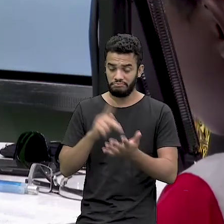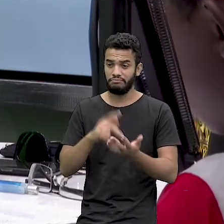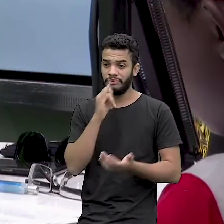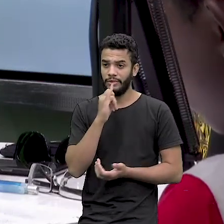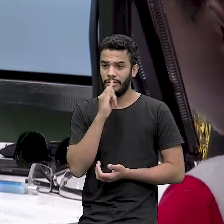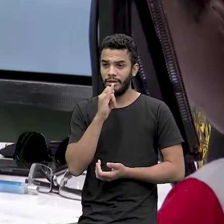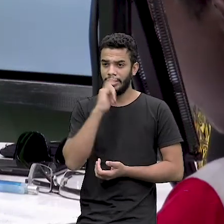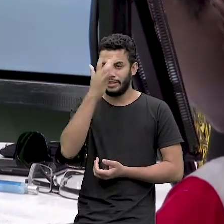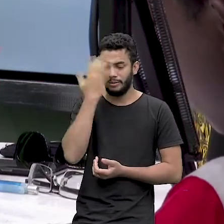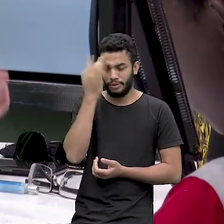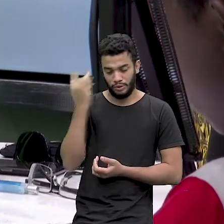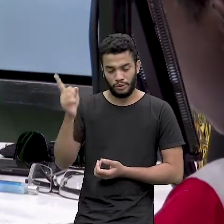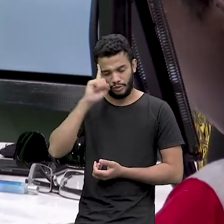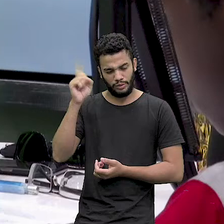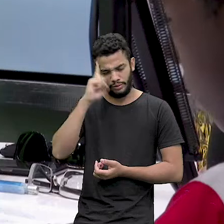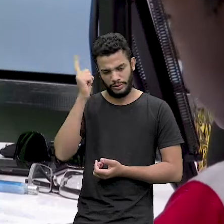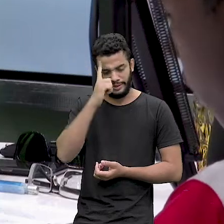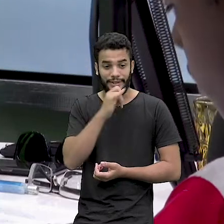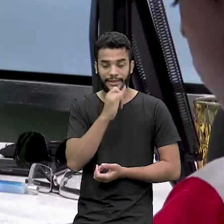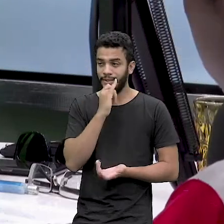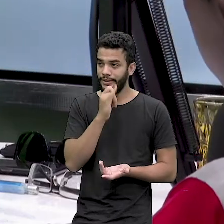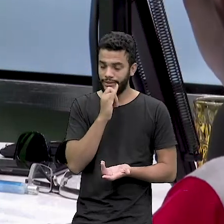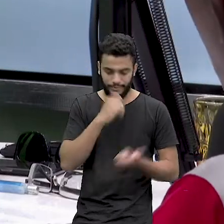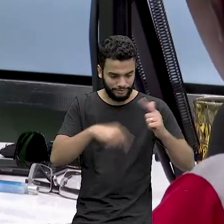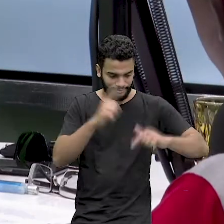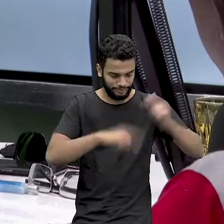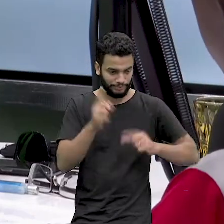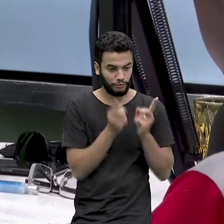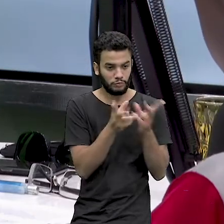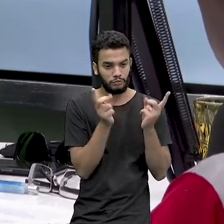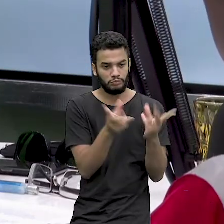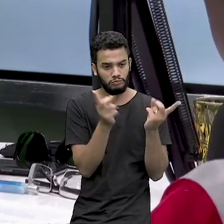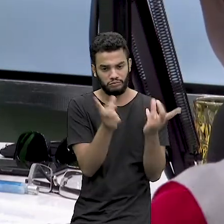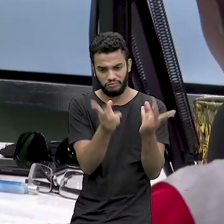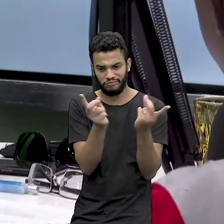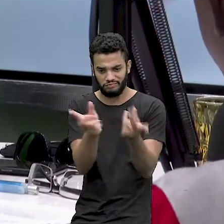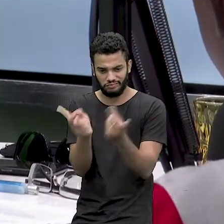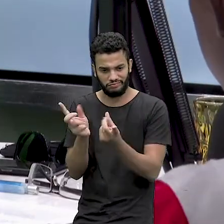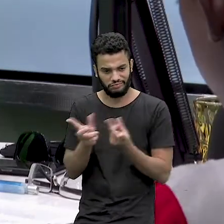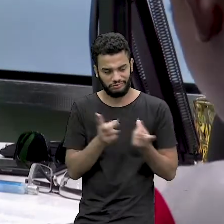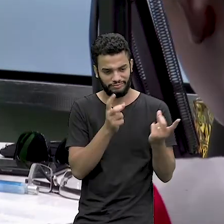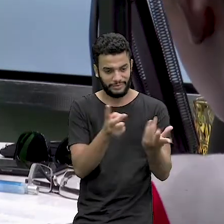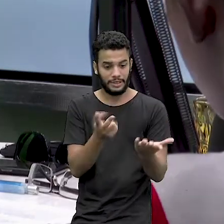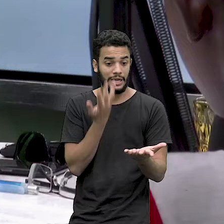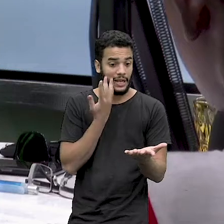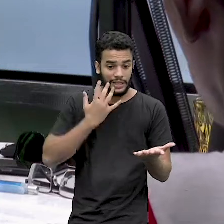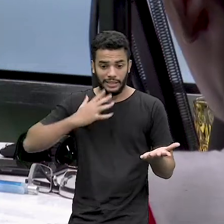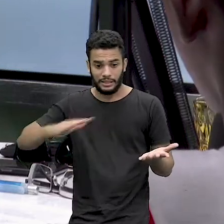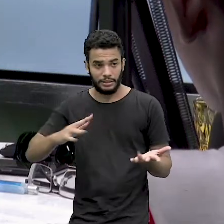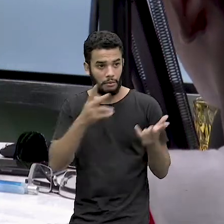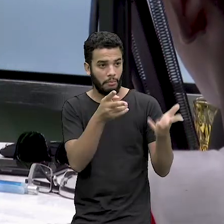todo mundo quer, aí está contaminando as crianças, que muitas também querem se tornar, aí abre seus perfis e tal, e começa